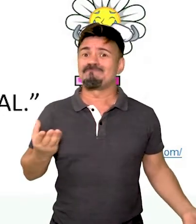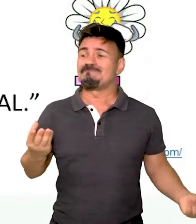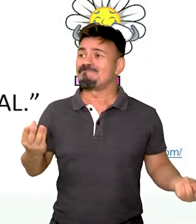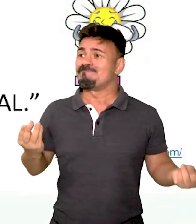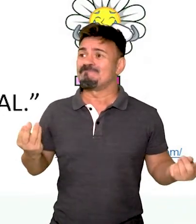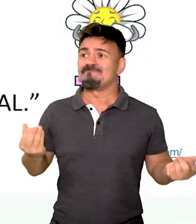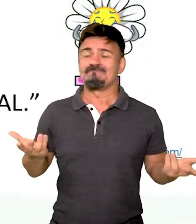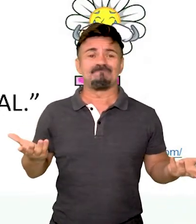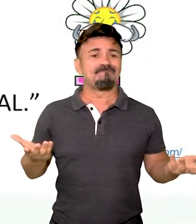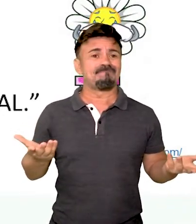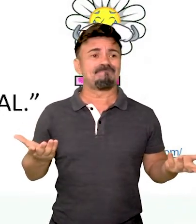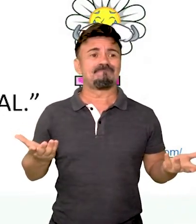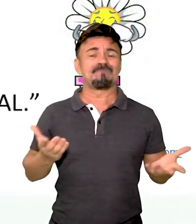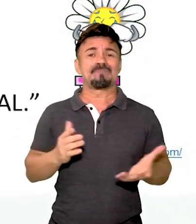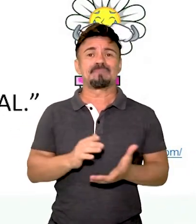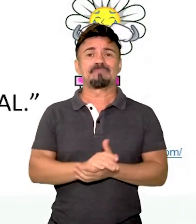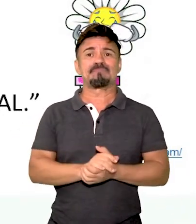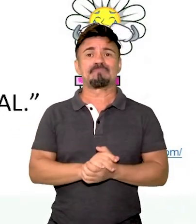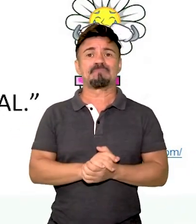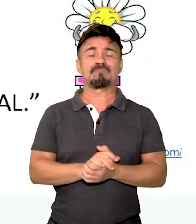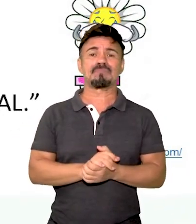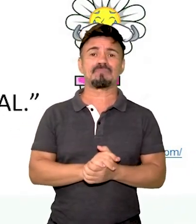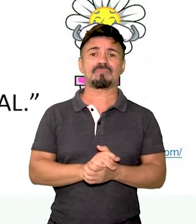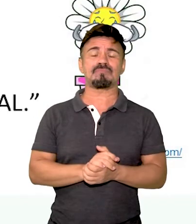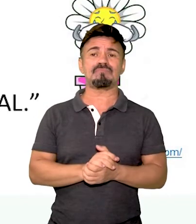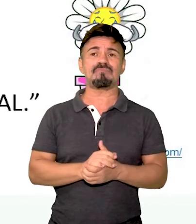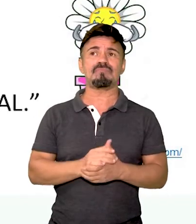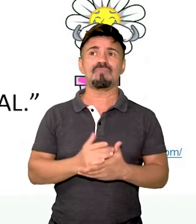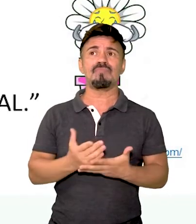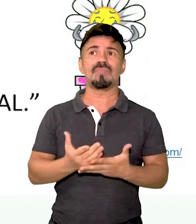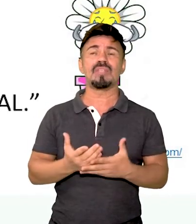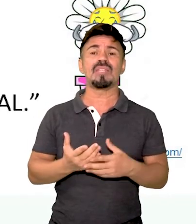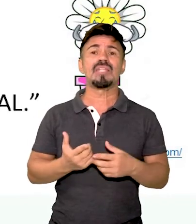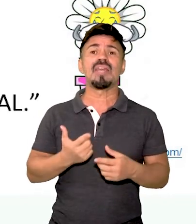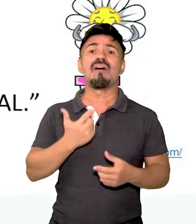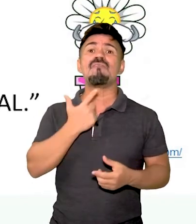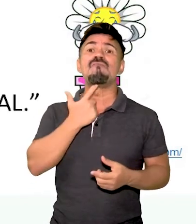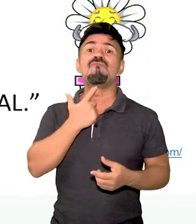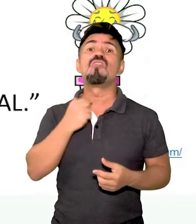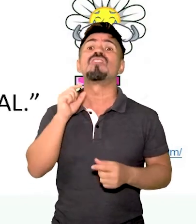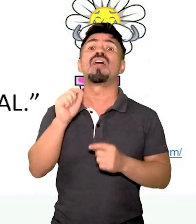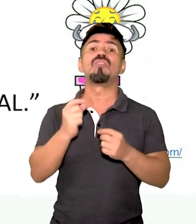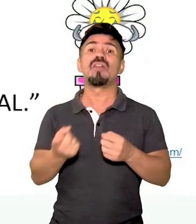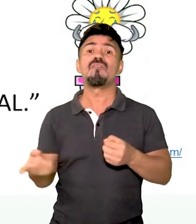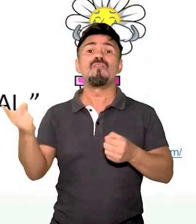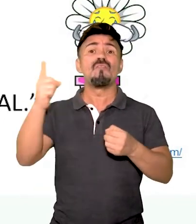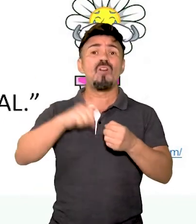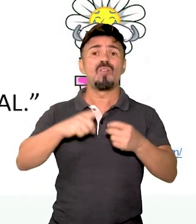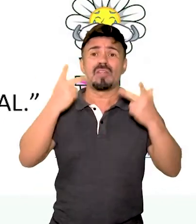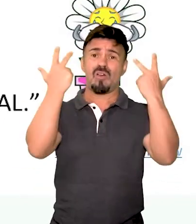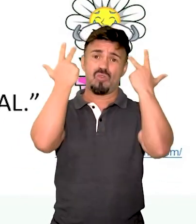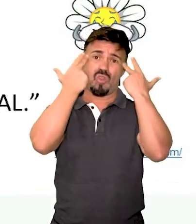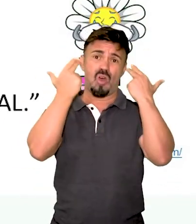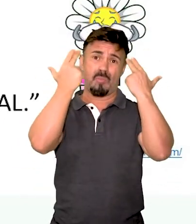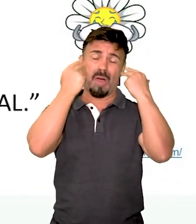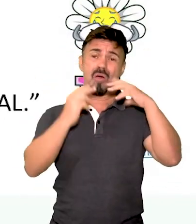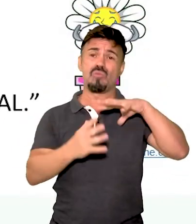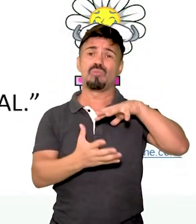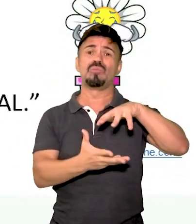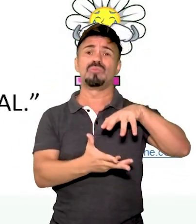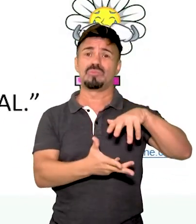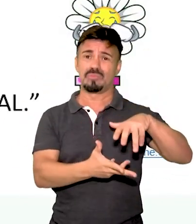textos. E a desesperança na volta do mundo ao normal. Será